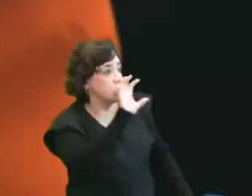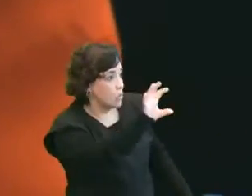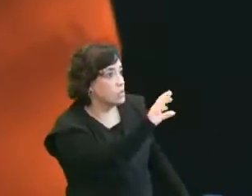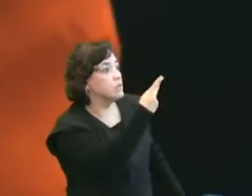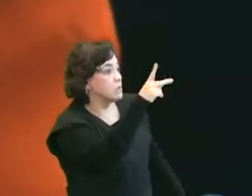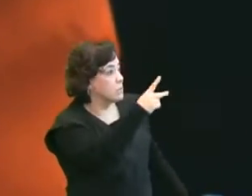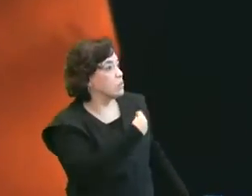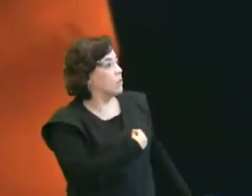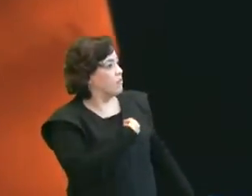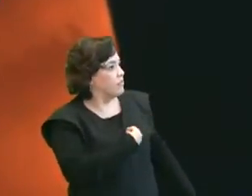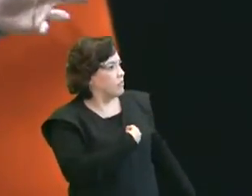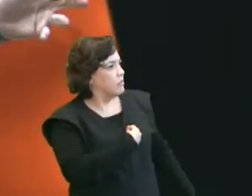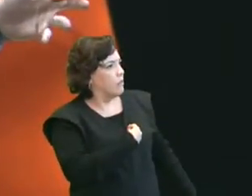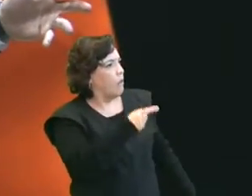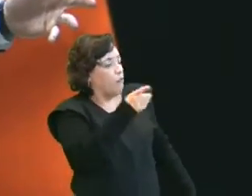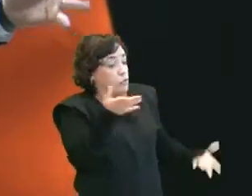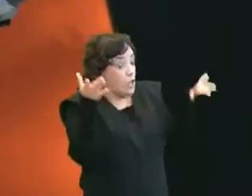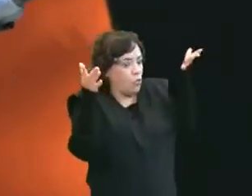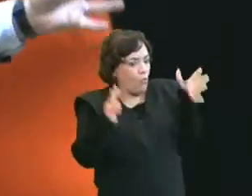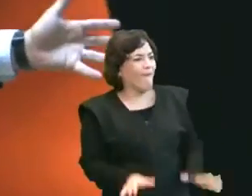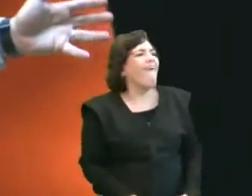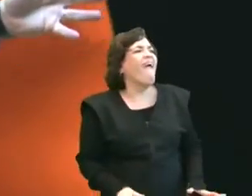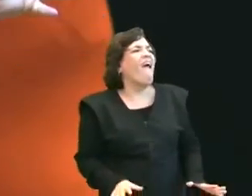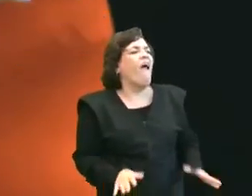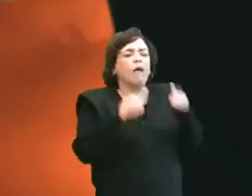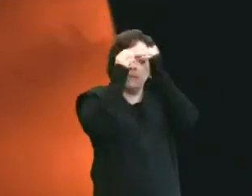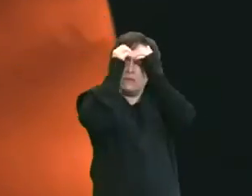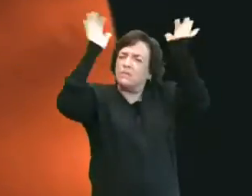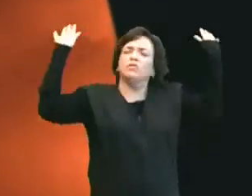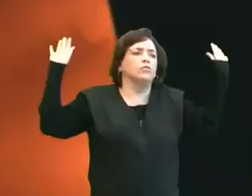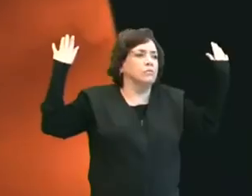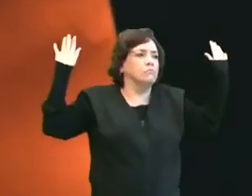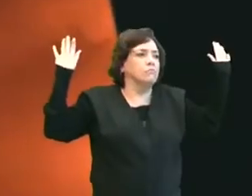tive o bastante, e pega no sono,